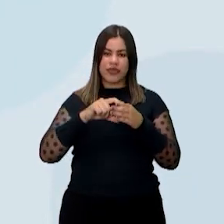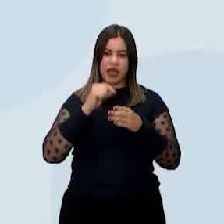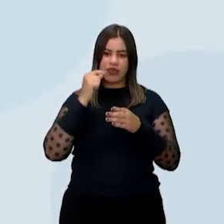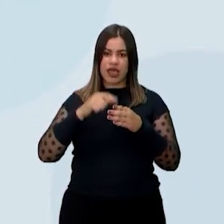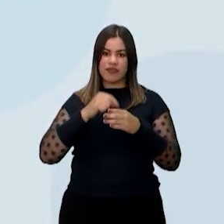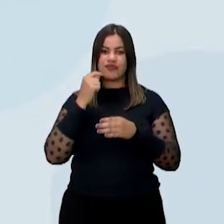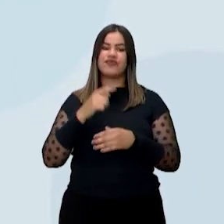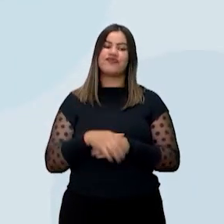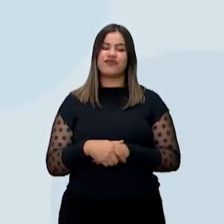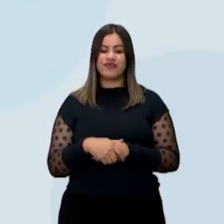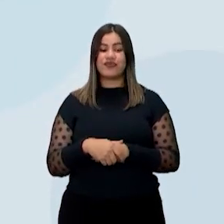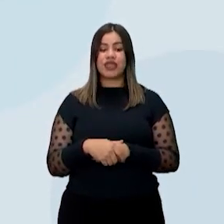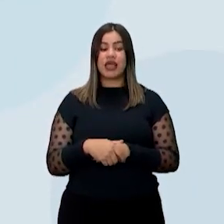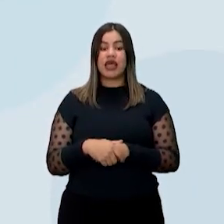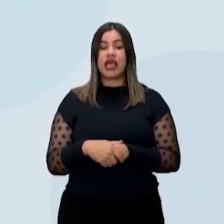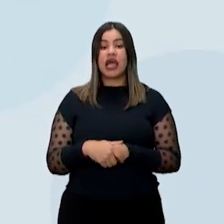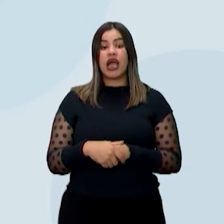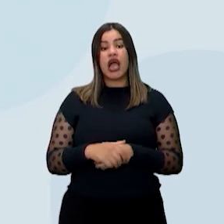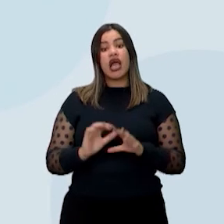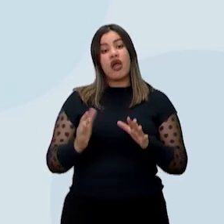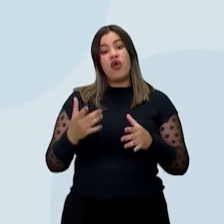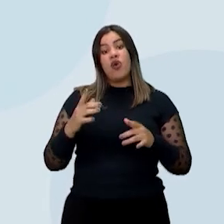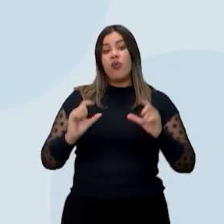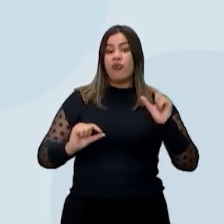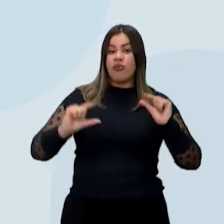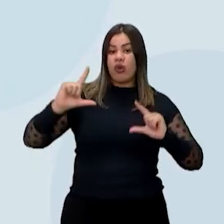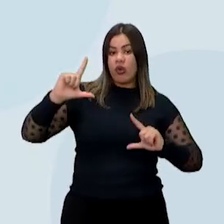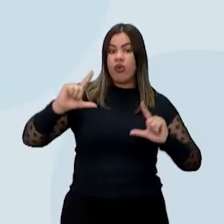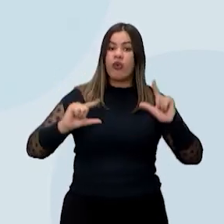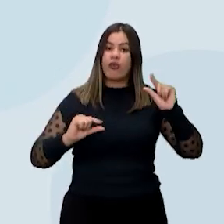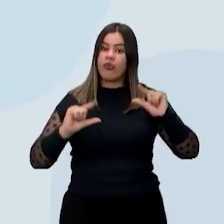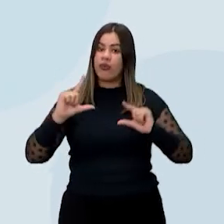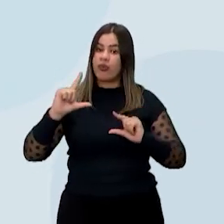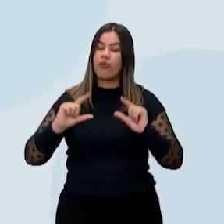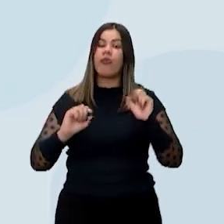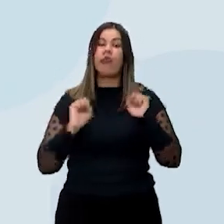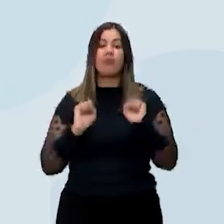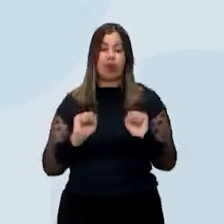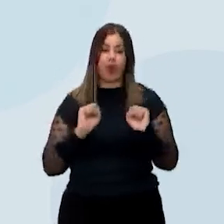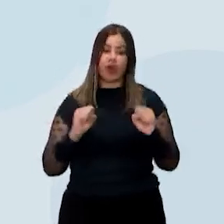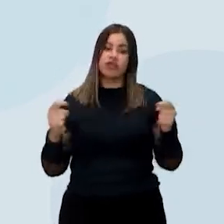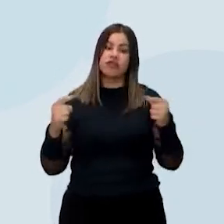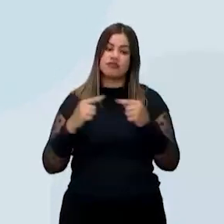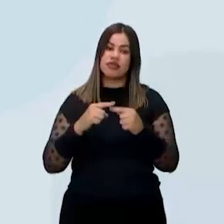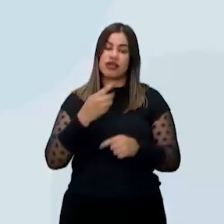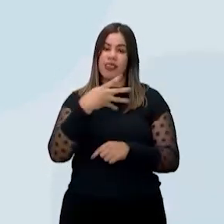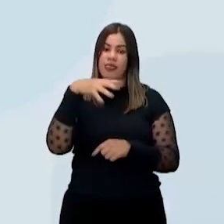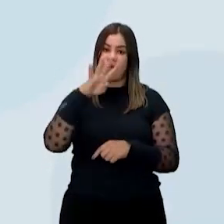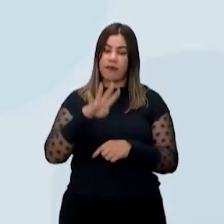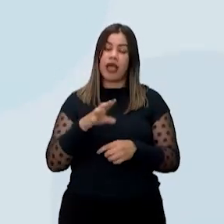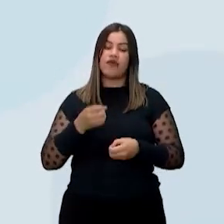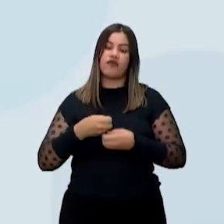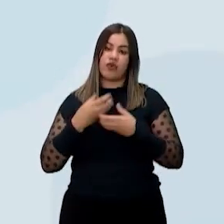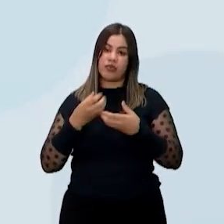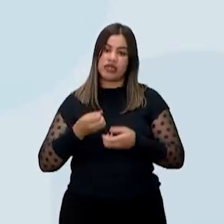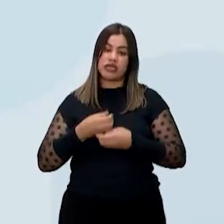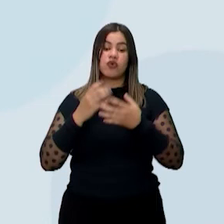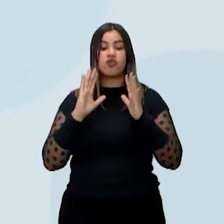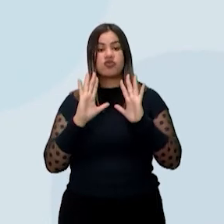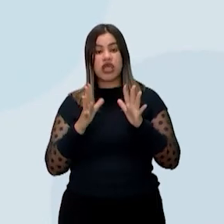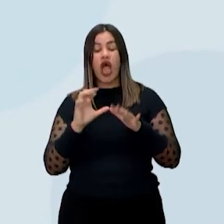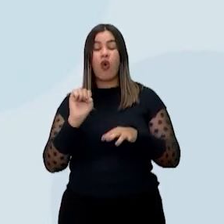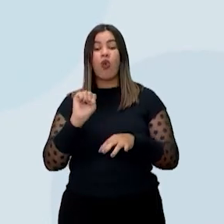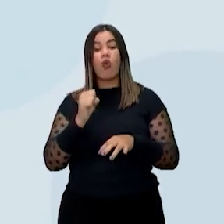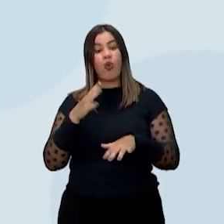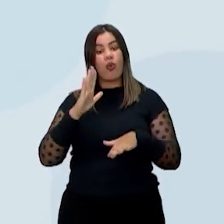explicado anteriormente. Então, ou você usa as proporcionalidades, já que a tabela tem alguns dados, ou você faz a continha